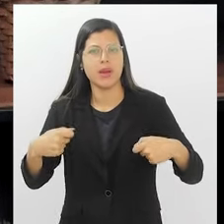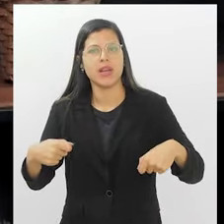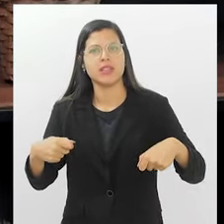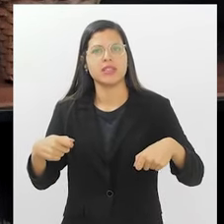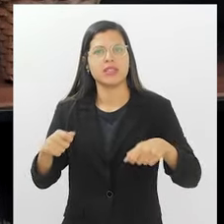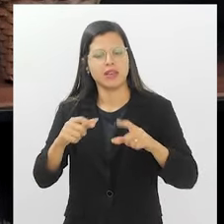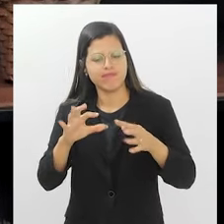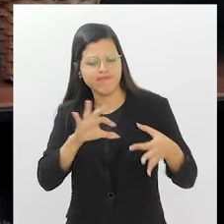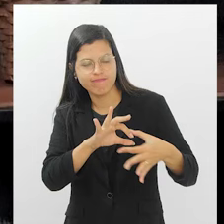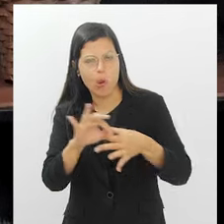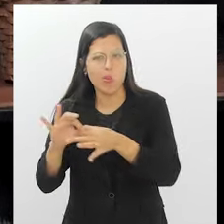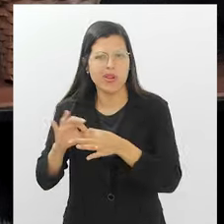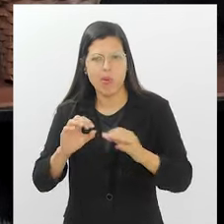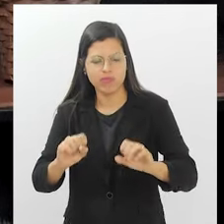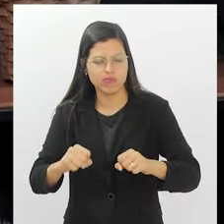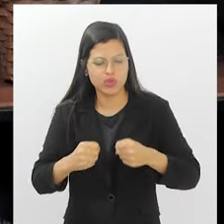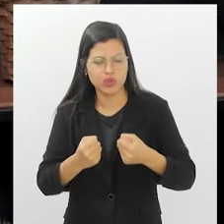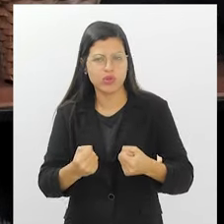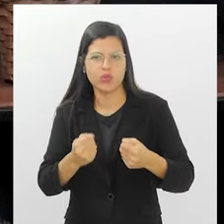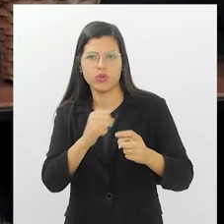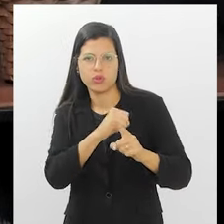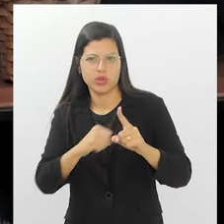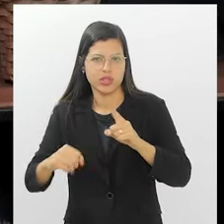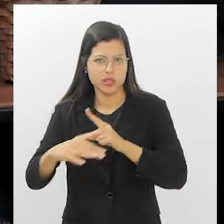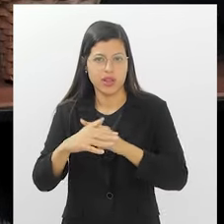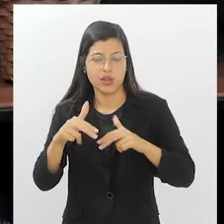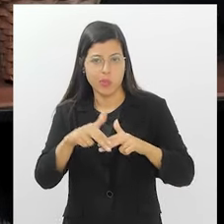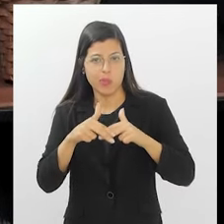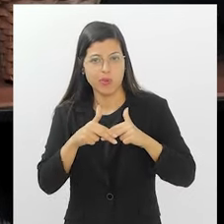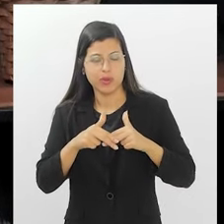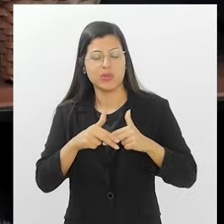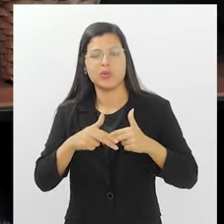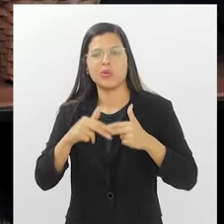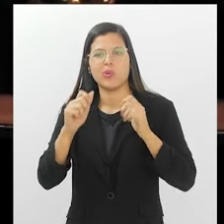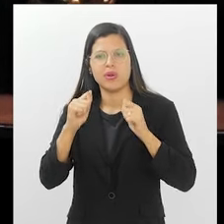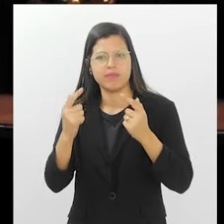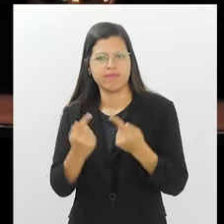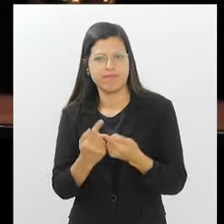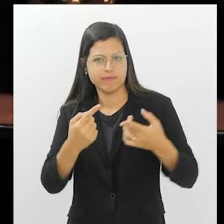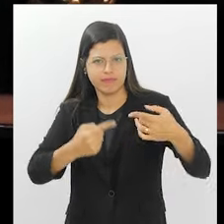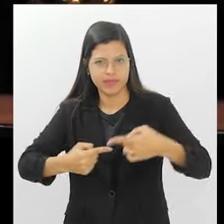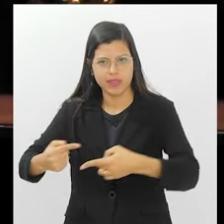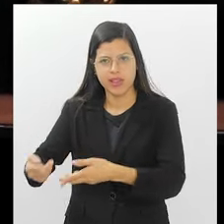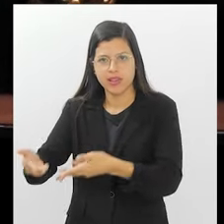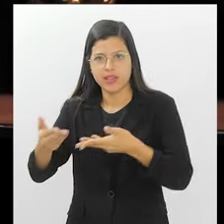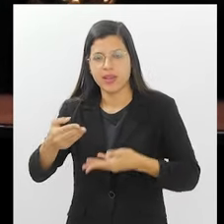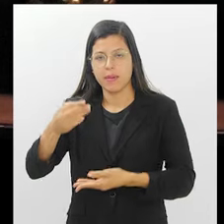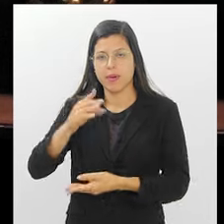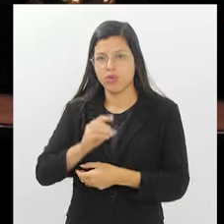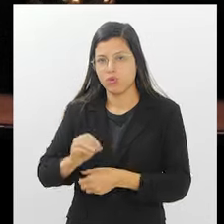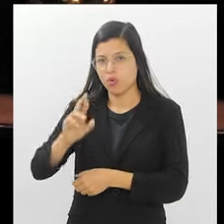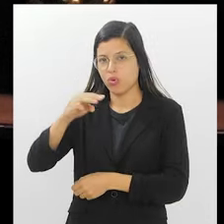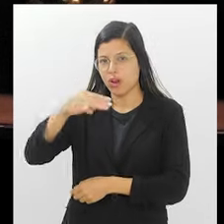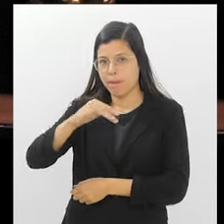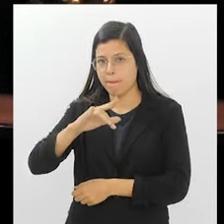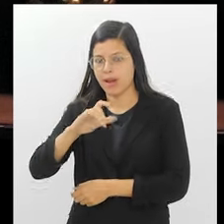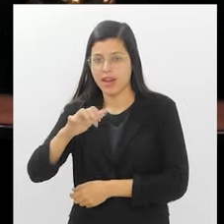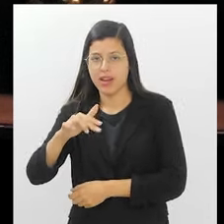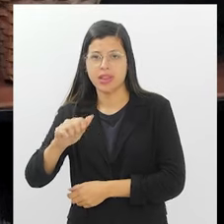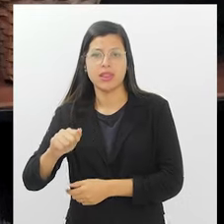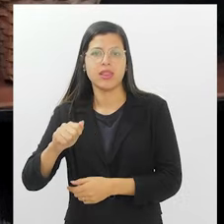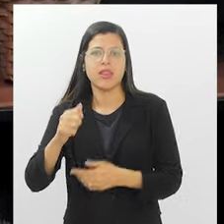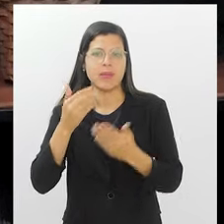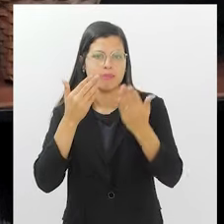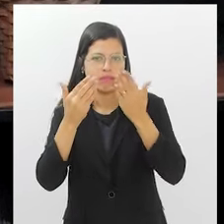o engajamento de toda a sociedade. Por isso, o Alerge Debate de hoje recebe a doutora Milena das Graças